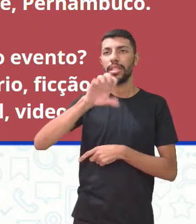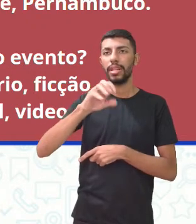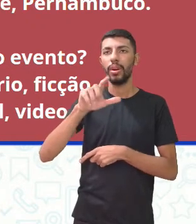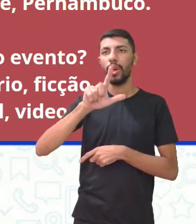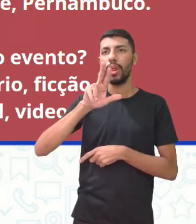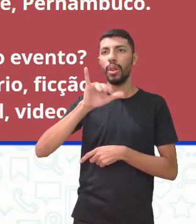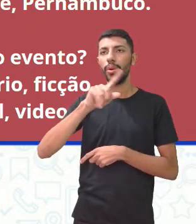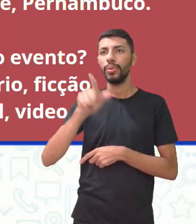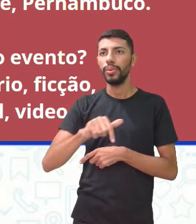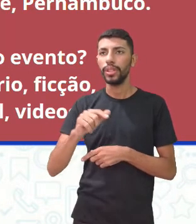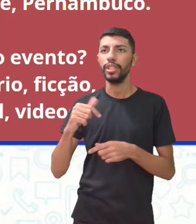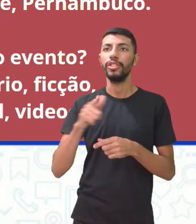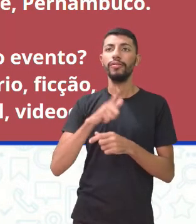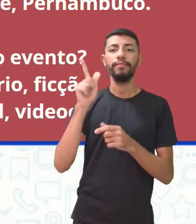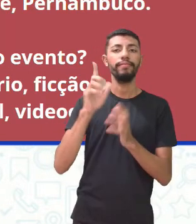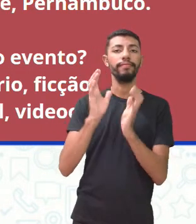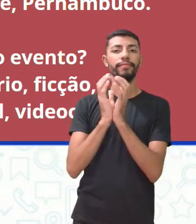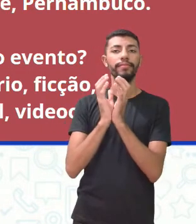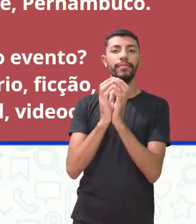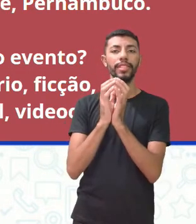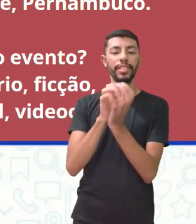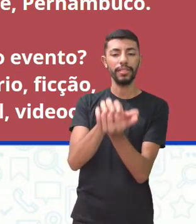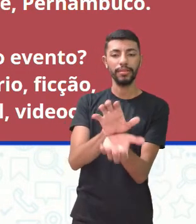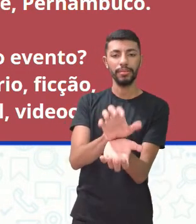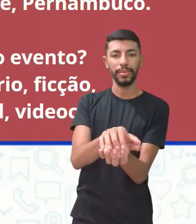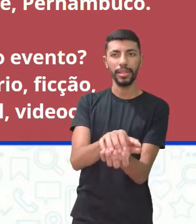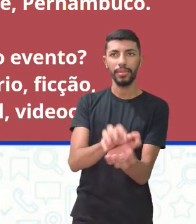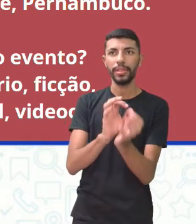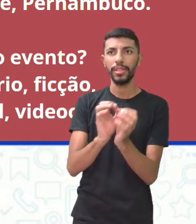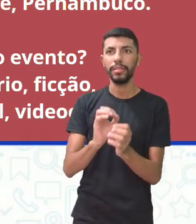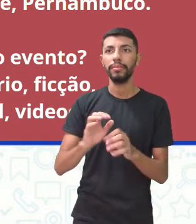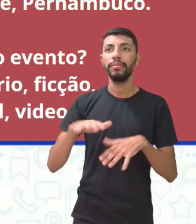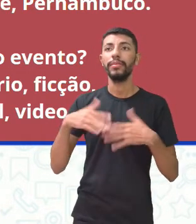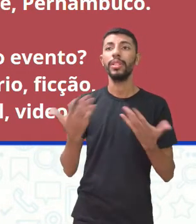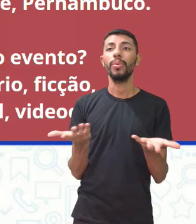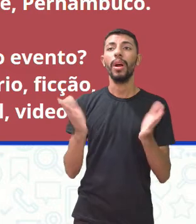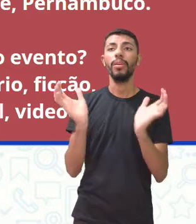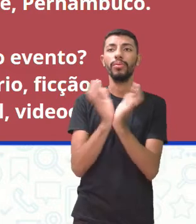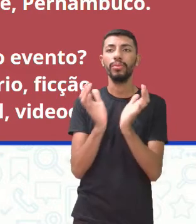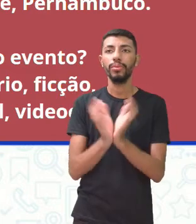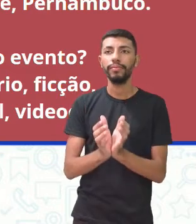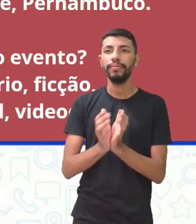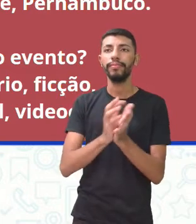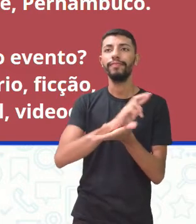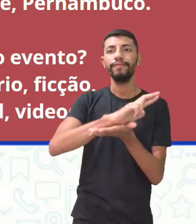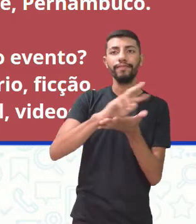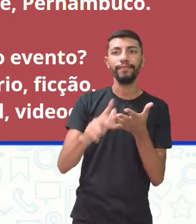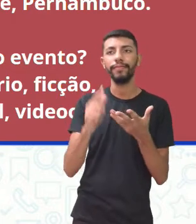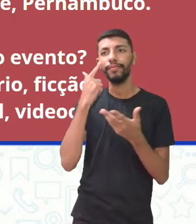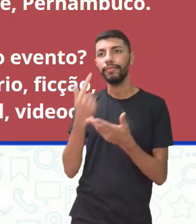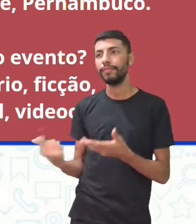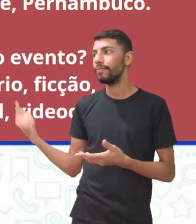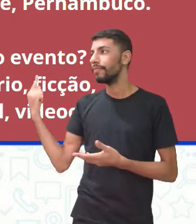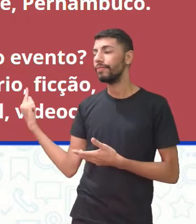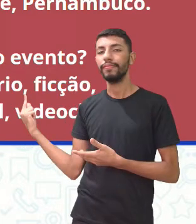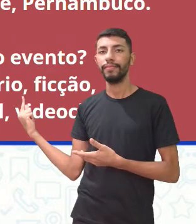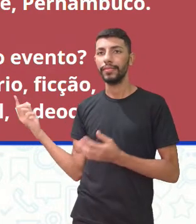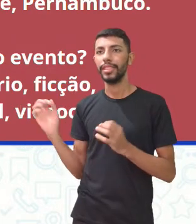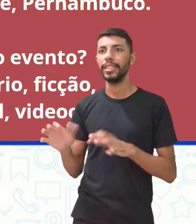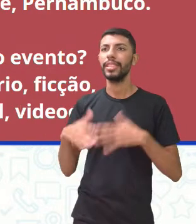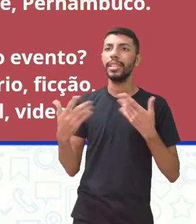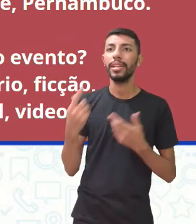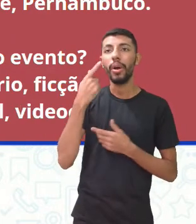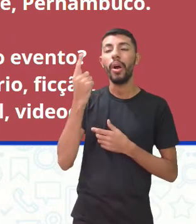animação, documentário, ficção, videoarte, experimental e videoclipe. Então, perceba que é muito curto o